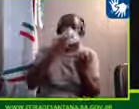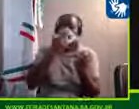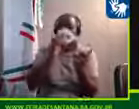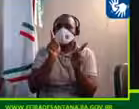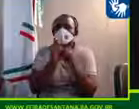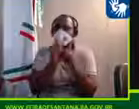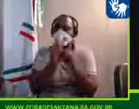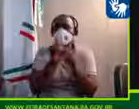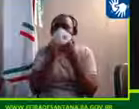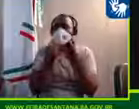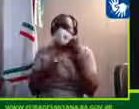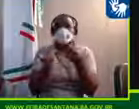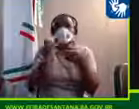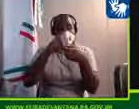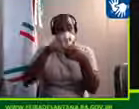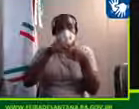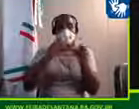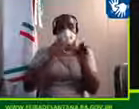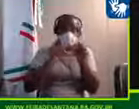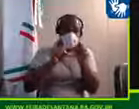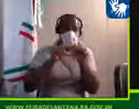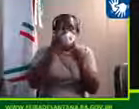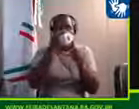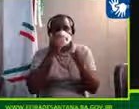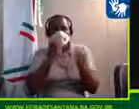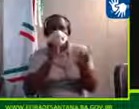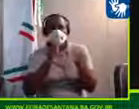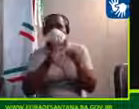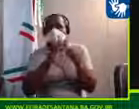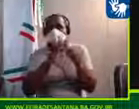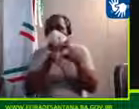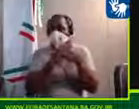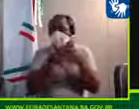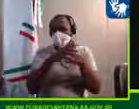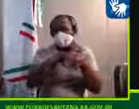curto, disso voltar a ser implantado para tentar conter